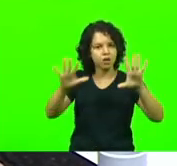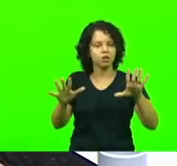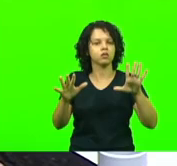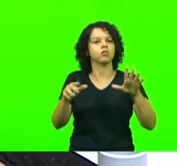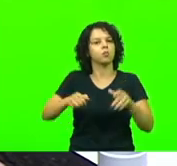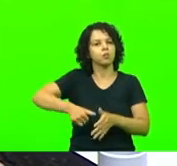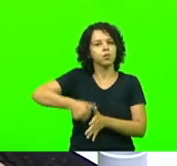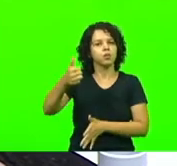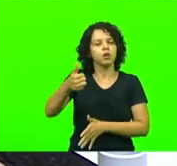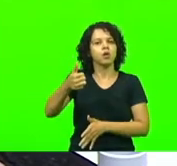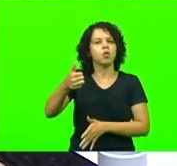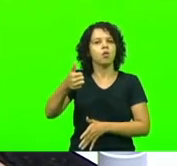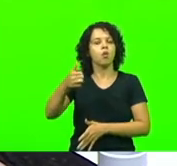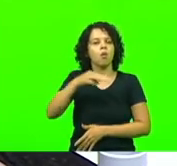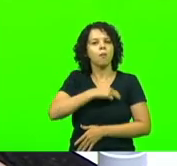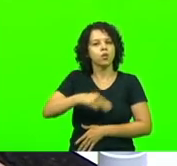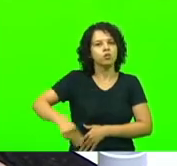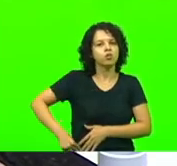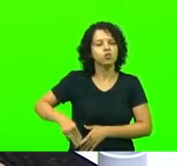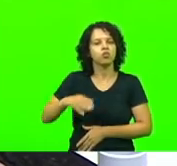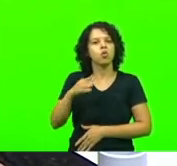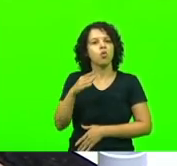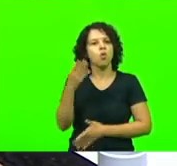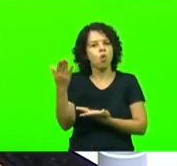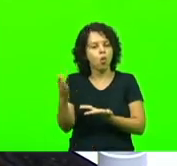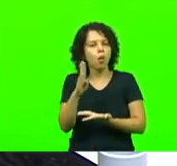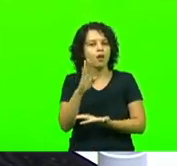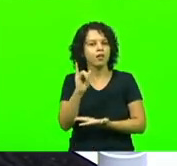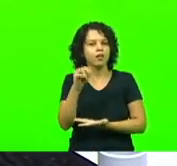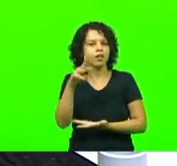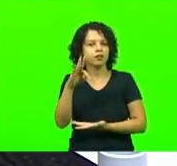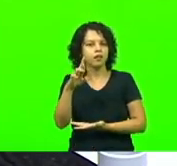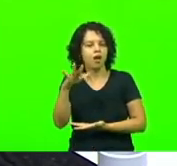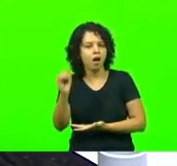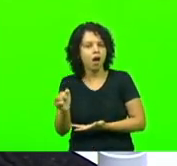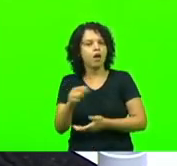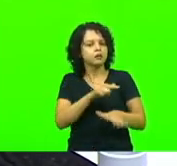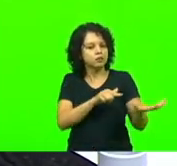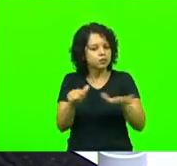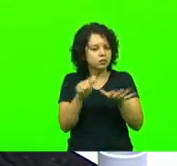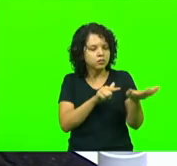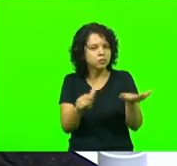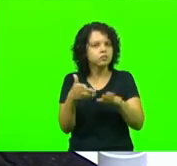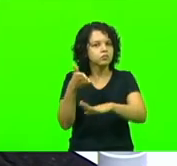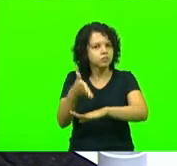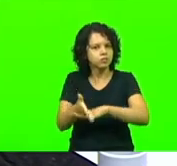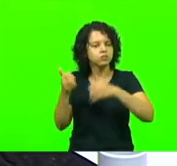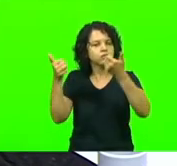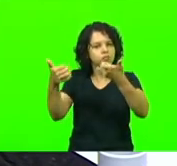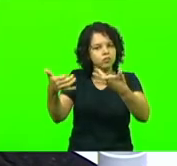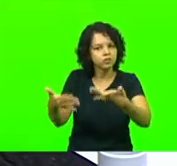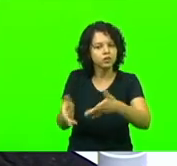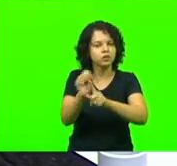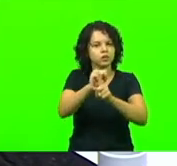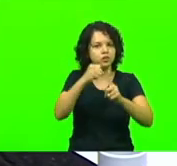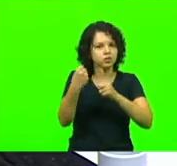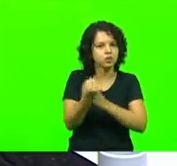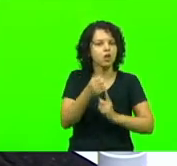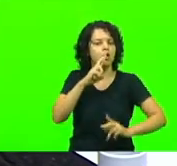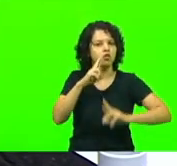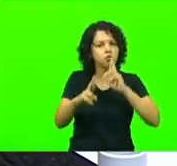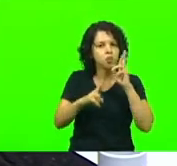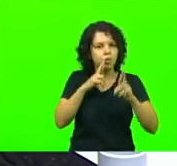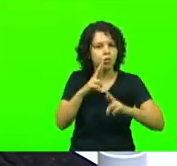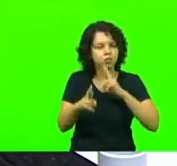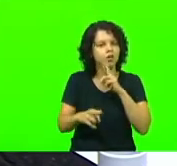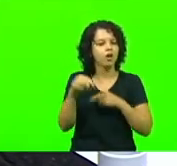primeiro-ministro britânico, ele vai semanalmente à Câmara dos Comuns prestar contas, falar para a sociedade, responder questões.